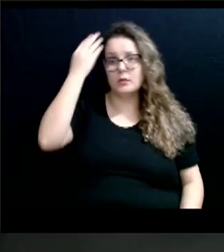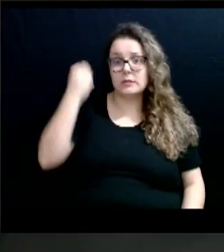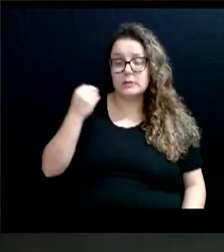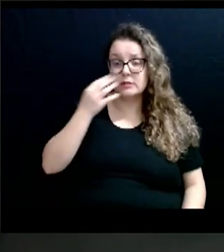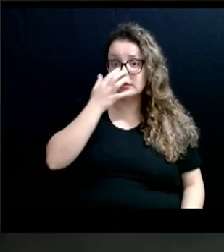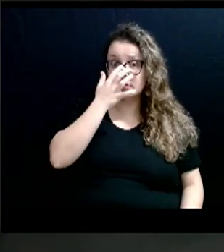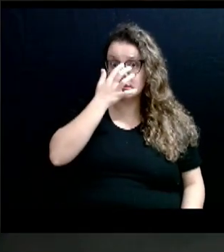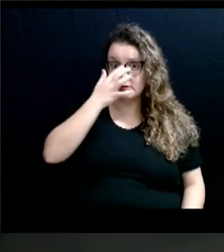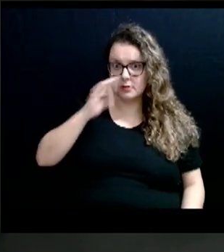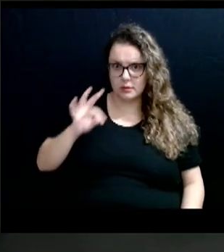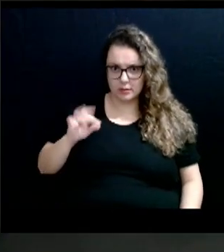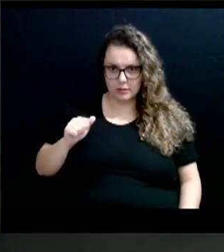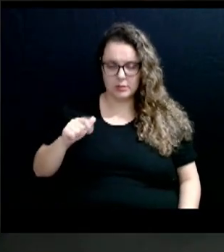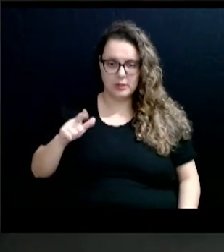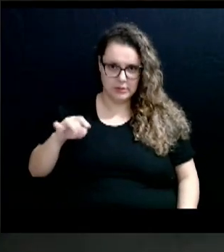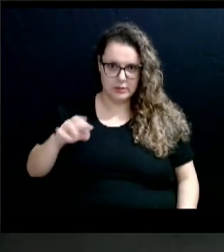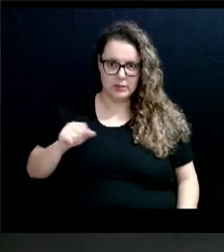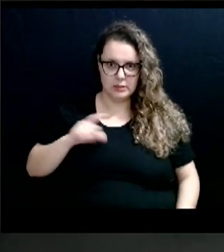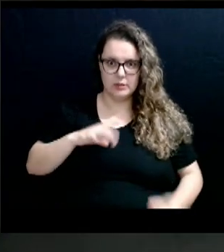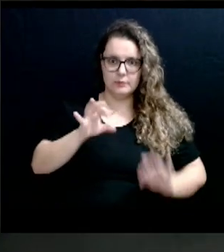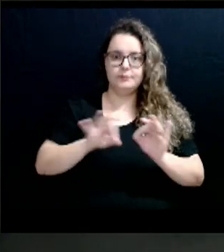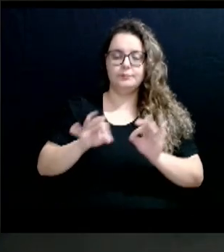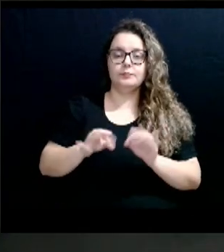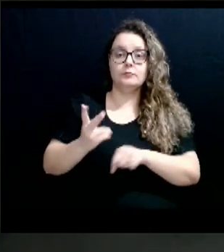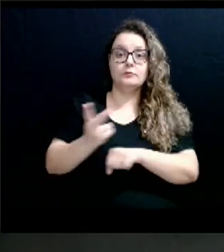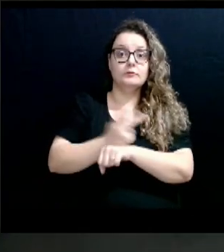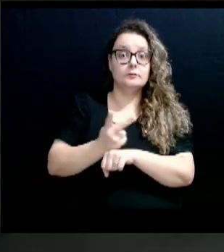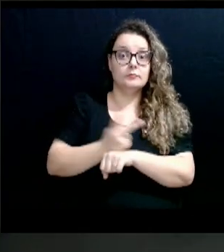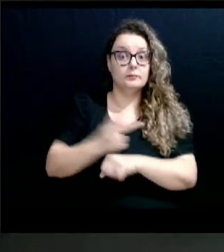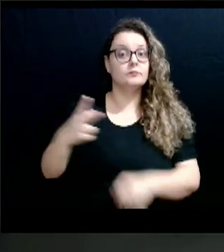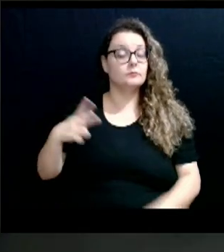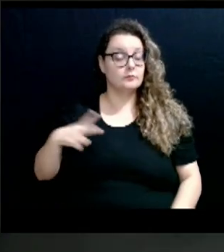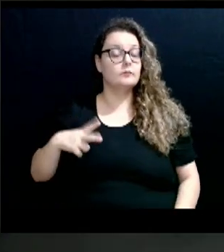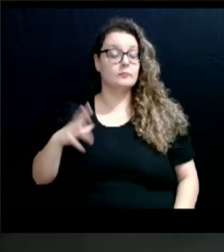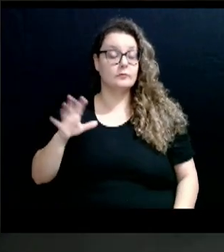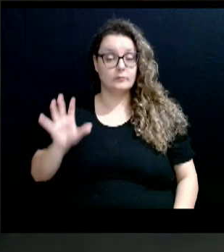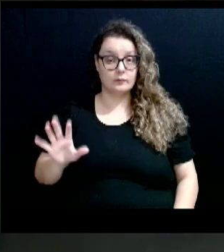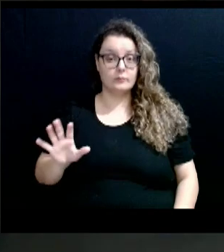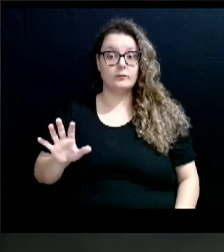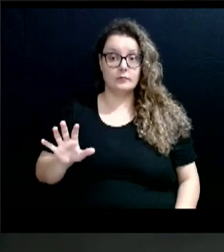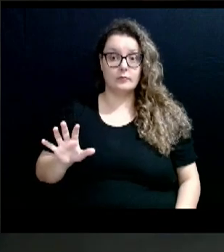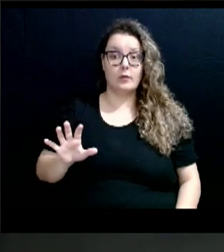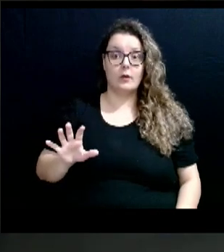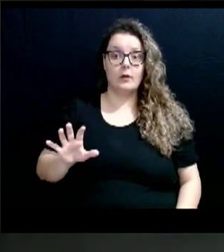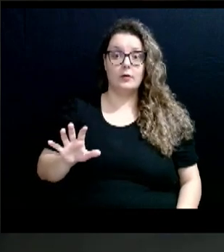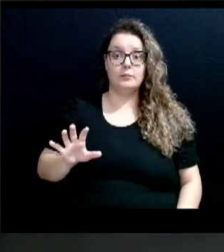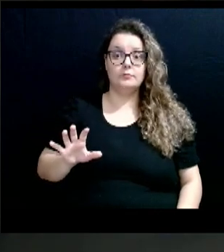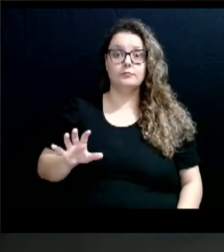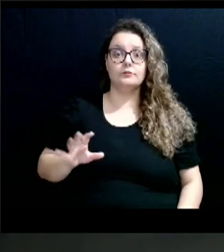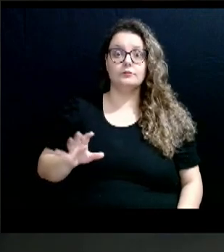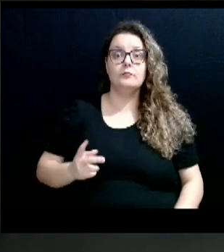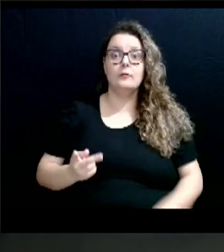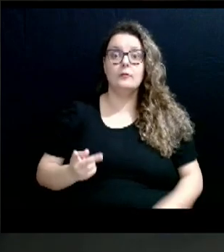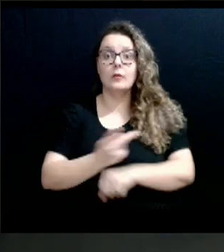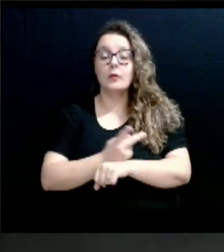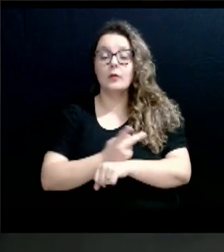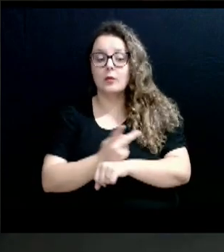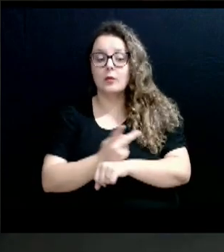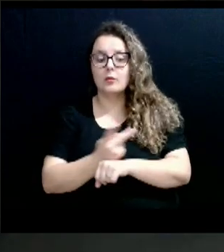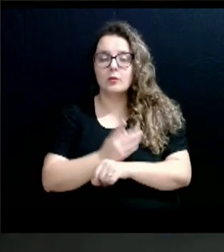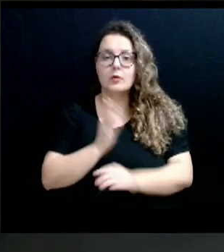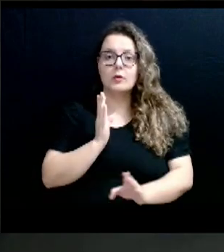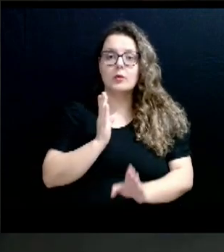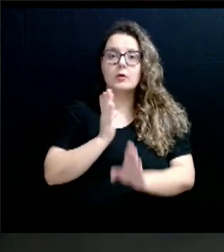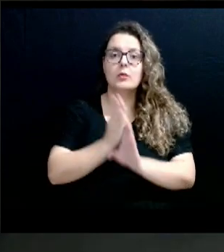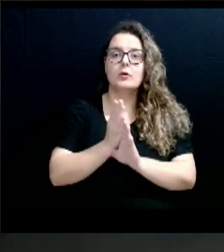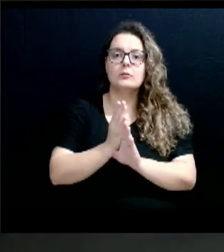um projeto que nasceu de uma busca muito pessoal, um reencontro com as raízes maternas da Thalita e com a própria